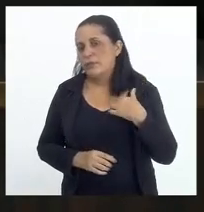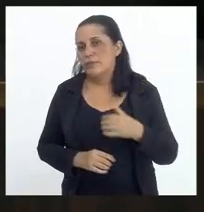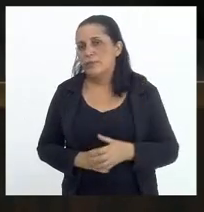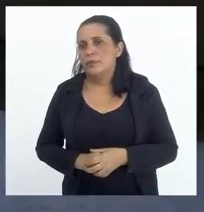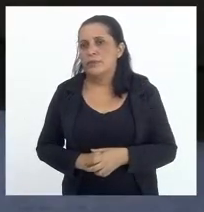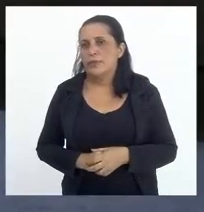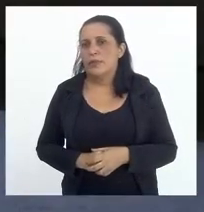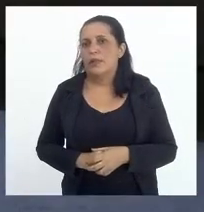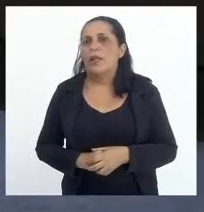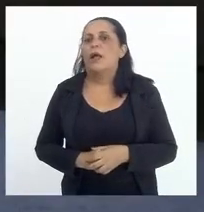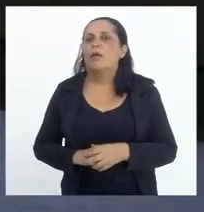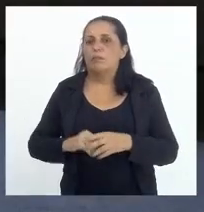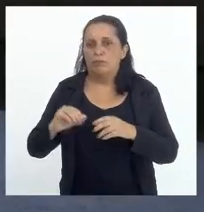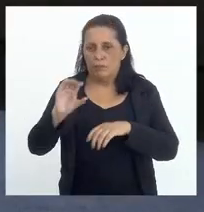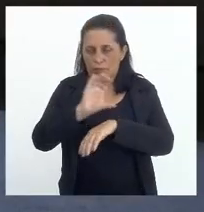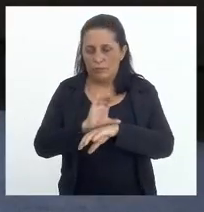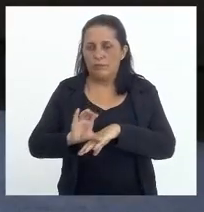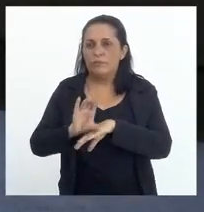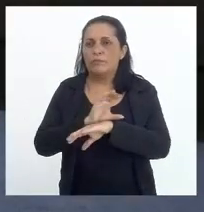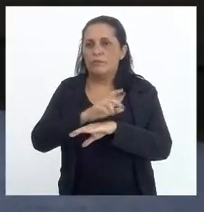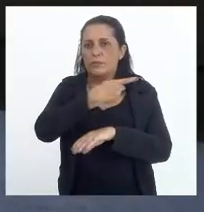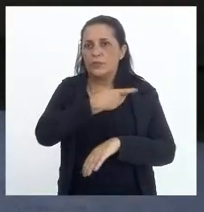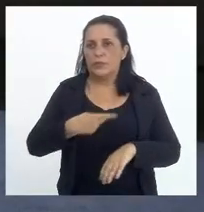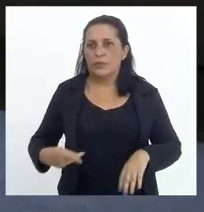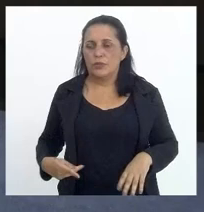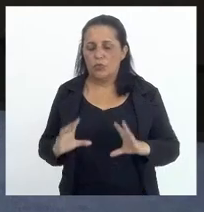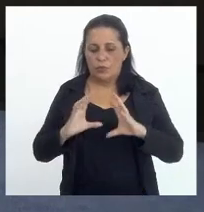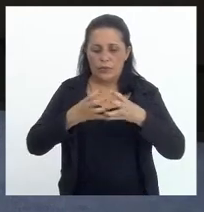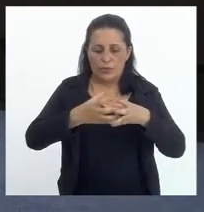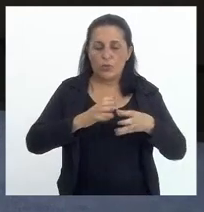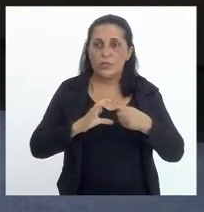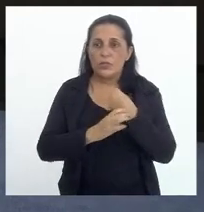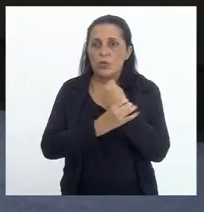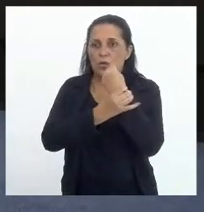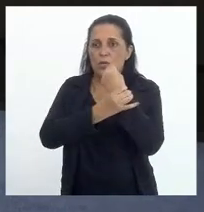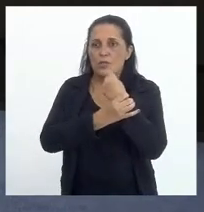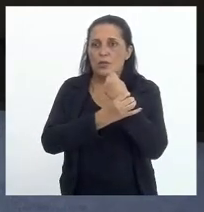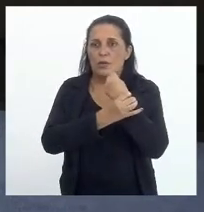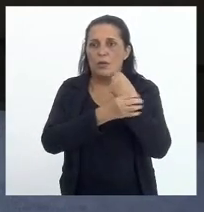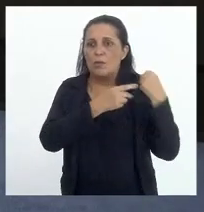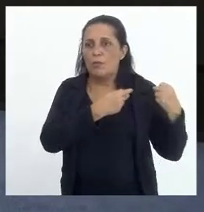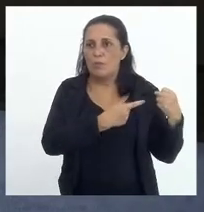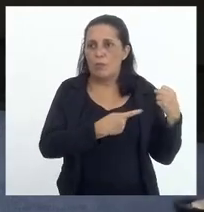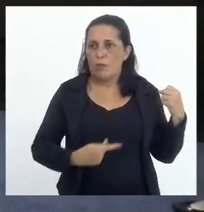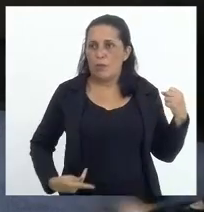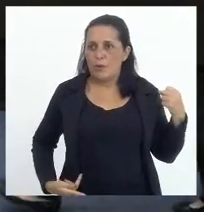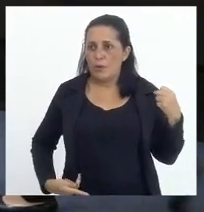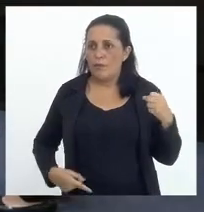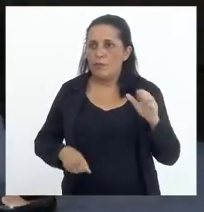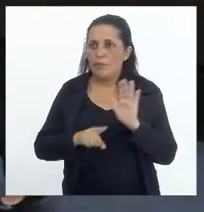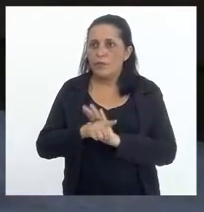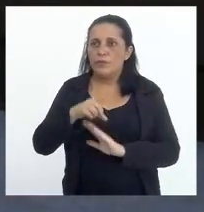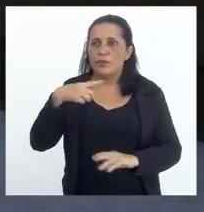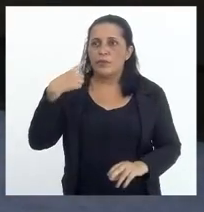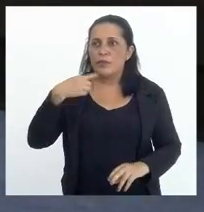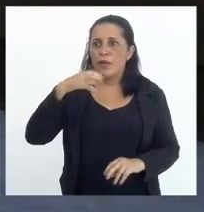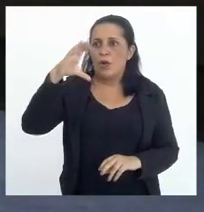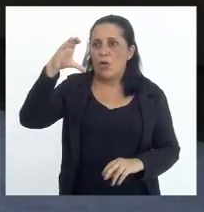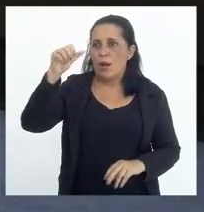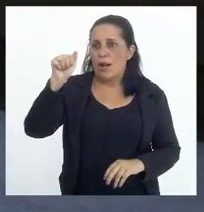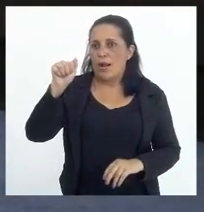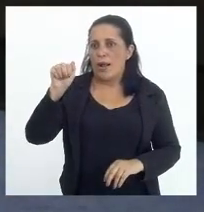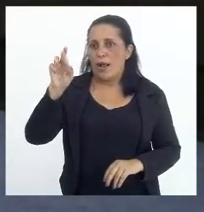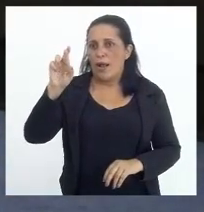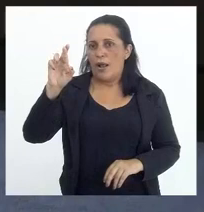Parecer pela constitucionalidade, presidente. Pela Comissão de Segurança Pública e Assuntos de Polícia, deputado delegado Carlos Augusto.